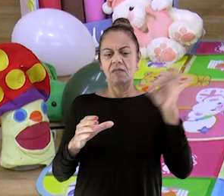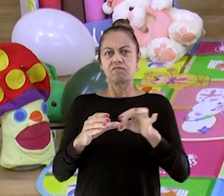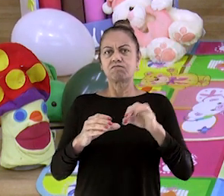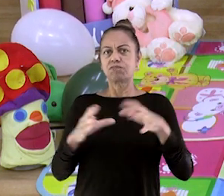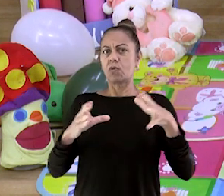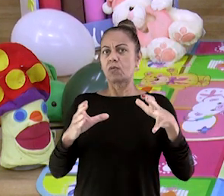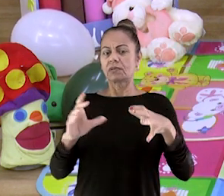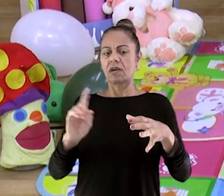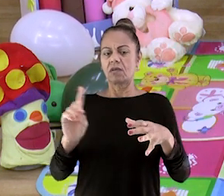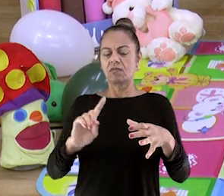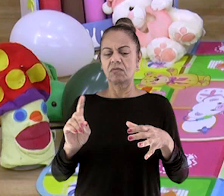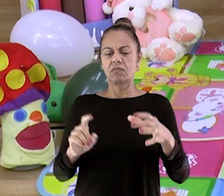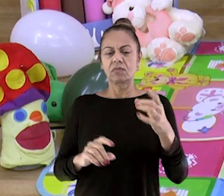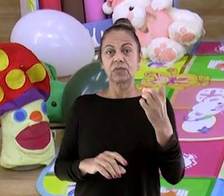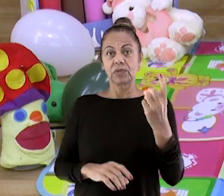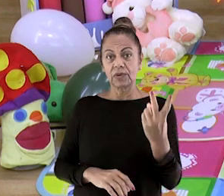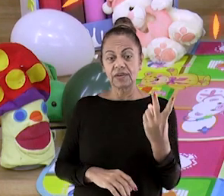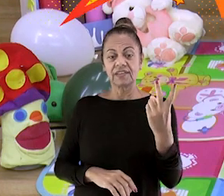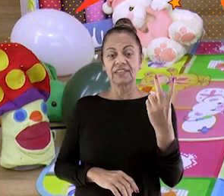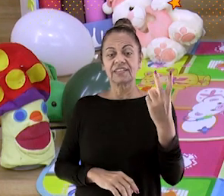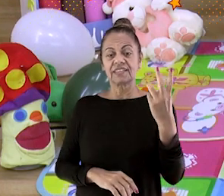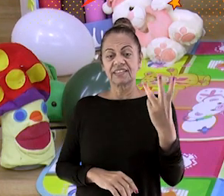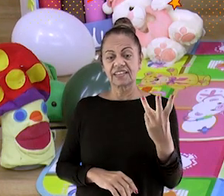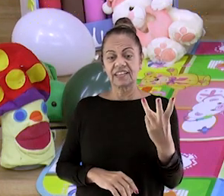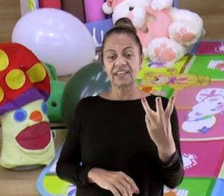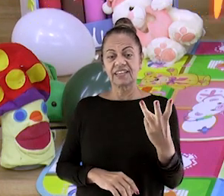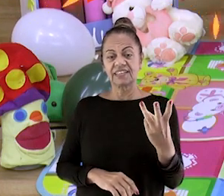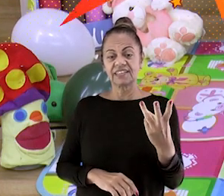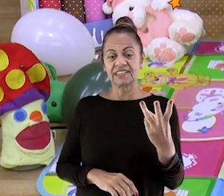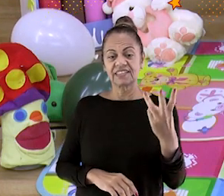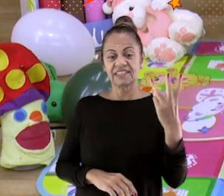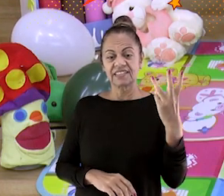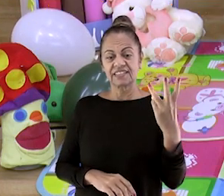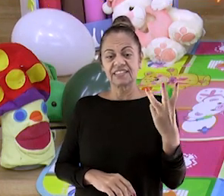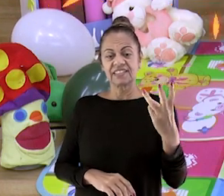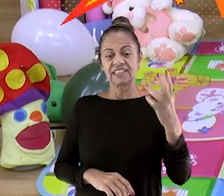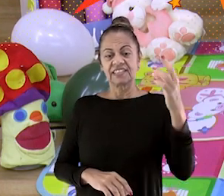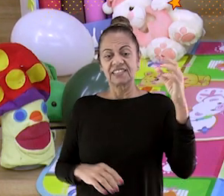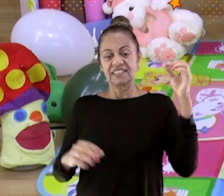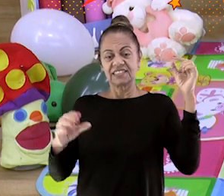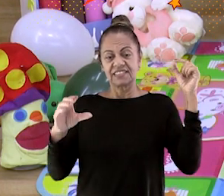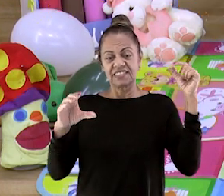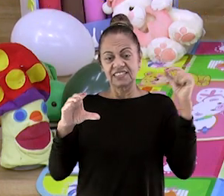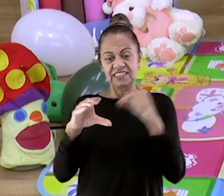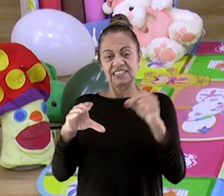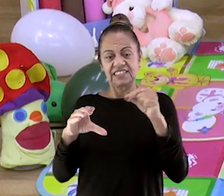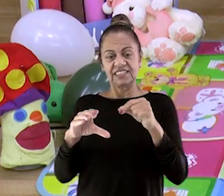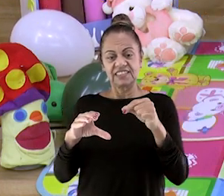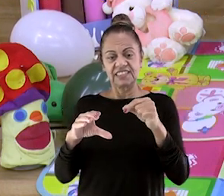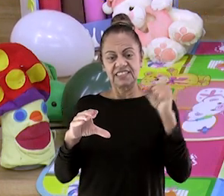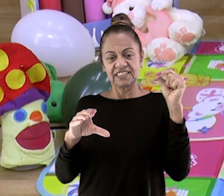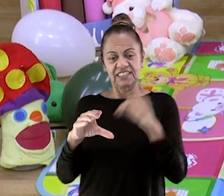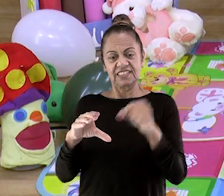não vai estourar Vamos lá comigo um dois três e